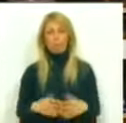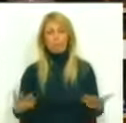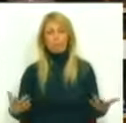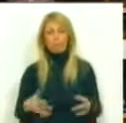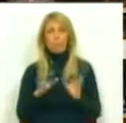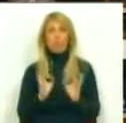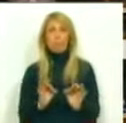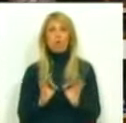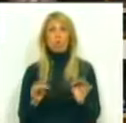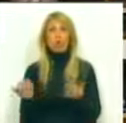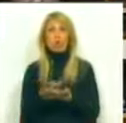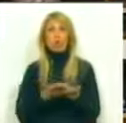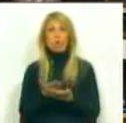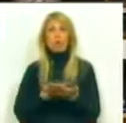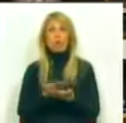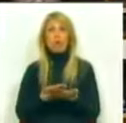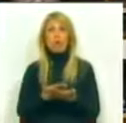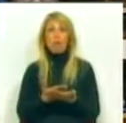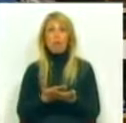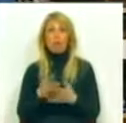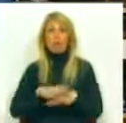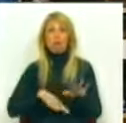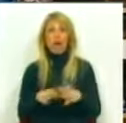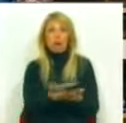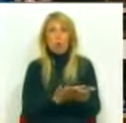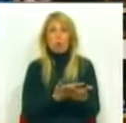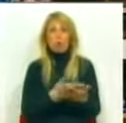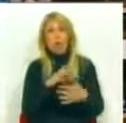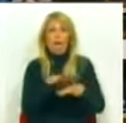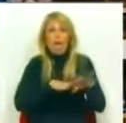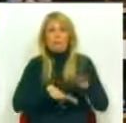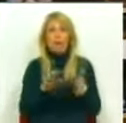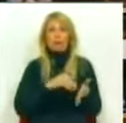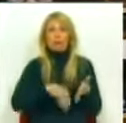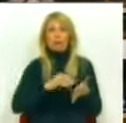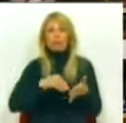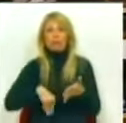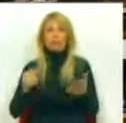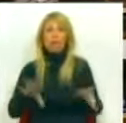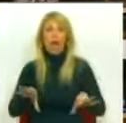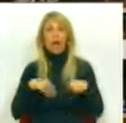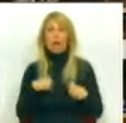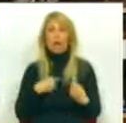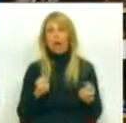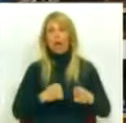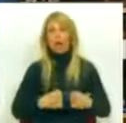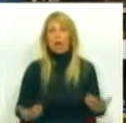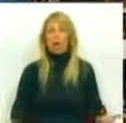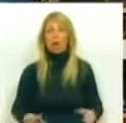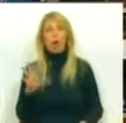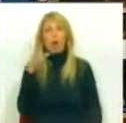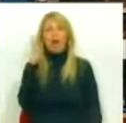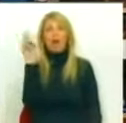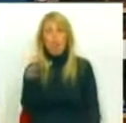os próprios negociaram e que os próprios assinaram. Quando vemos, por exemplo, o Partido Socialista